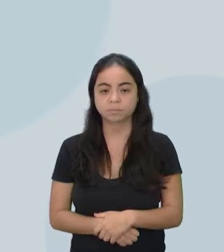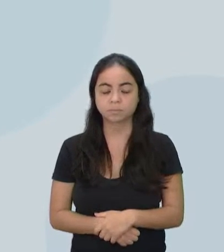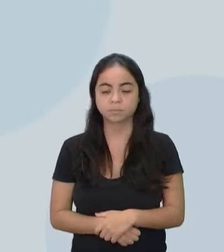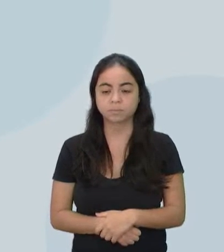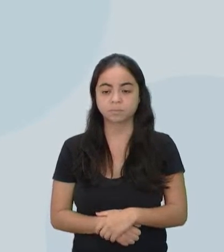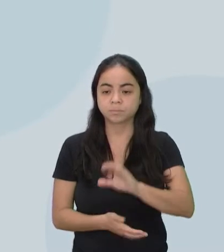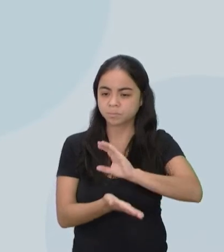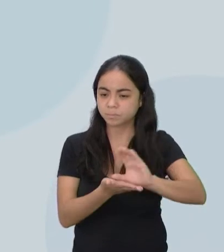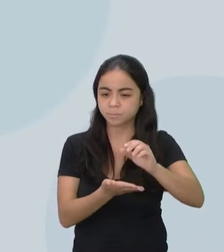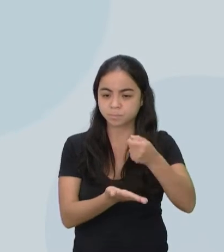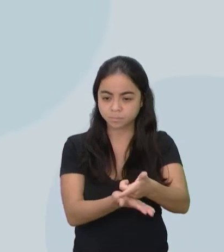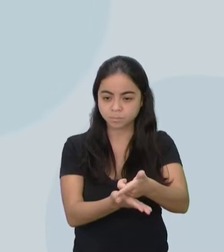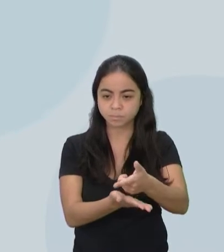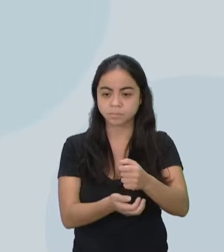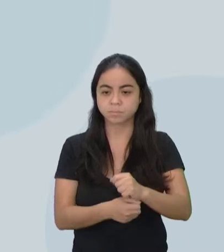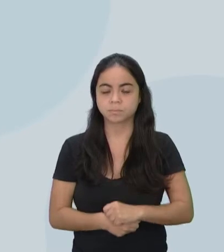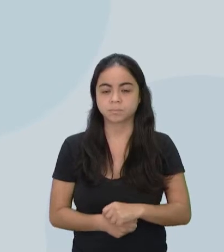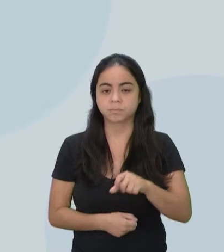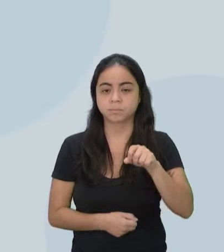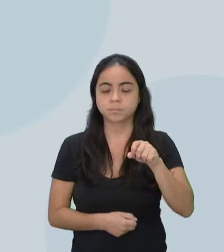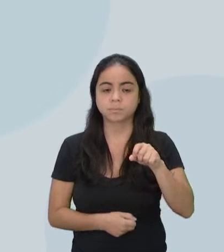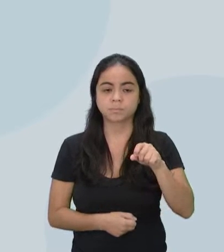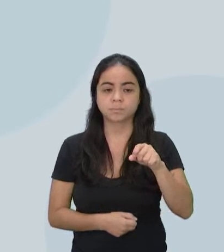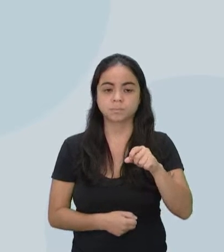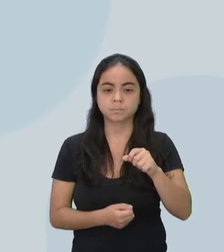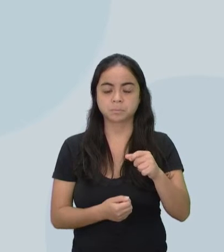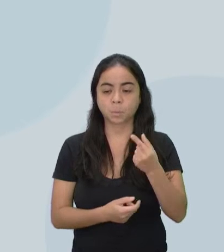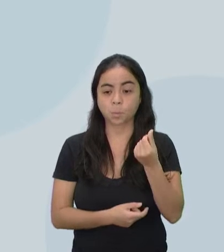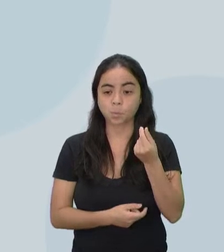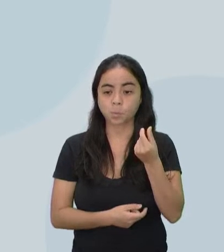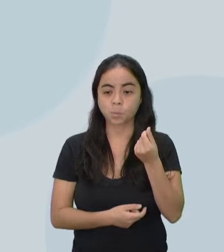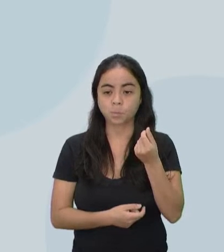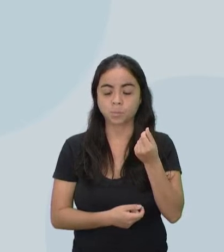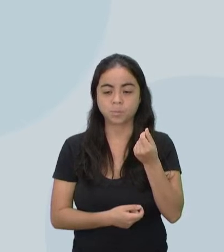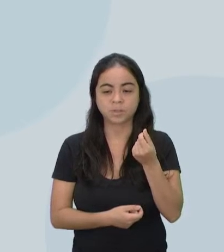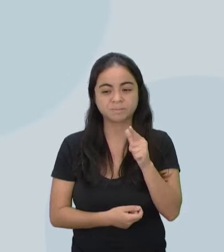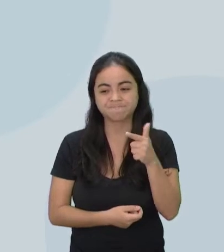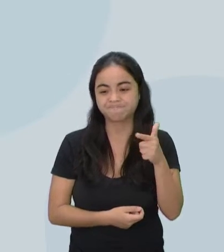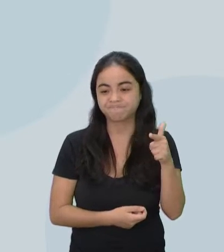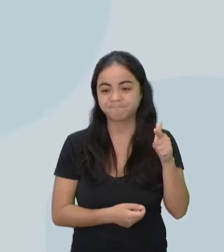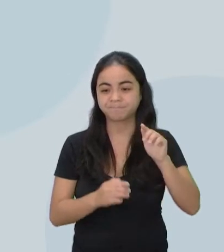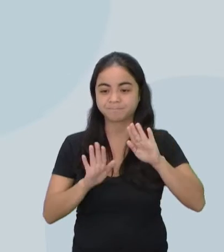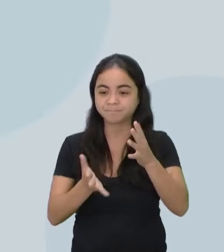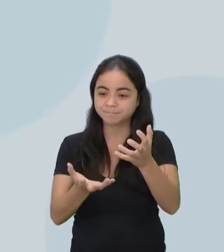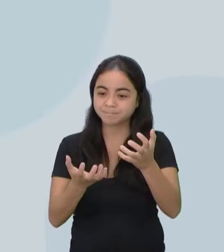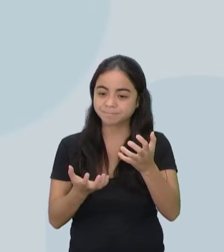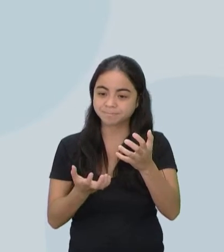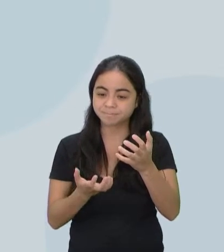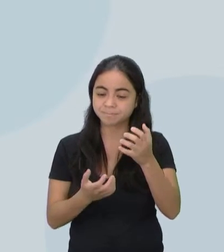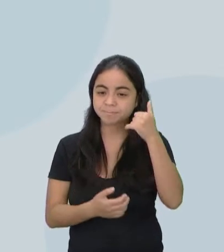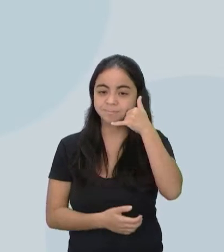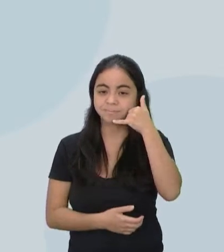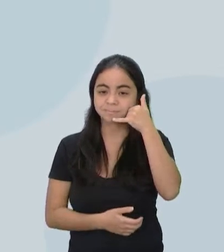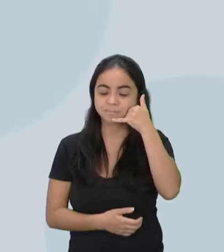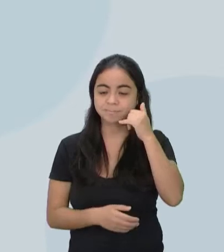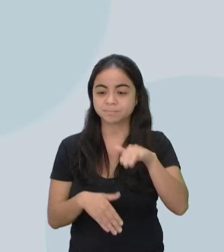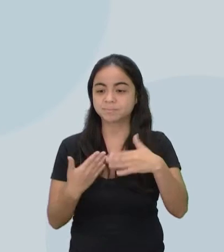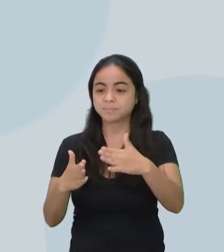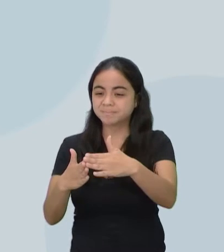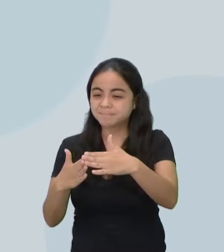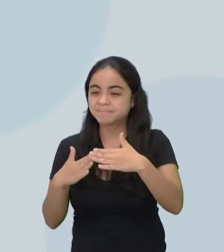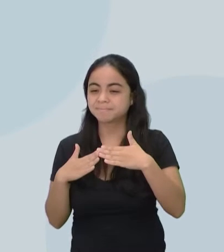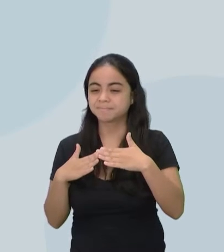R$ 2.999,99 à vista. Como ele não tem esse dinheiro, Jonathan não tem o dinheiro, mas ele quer o celular. Ele decide fazer um